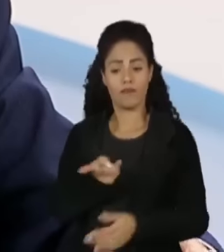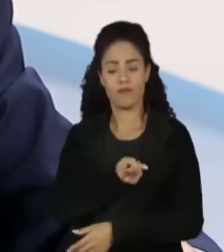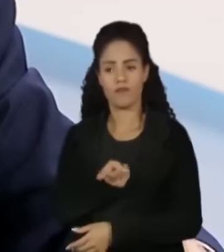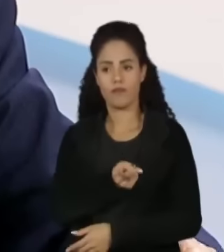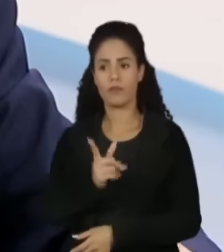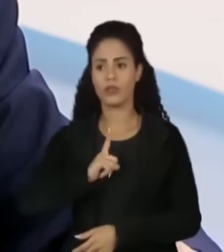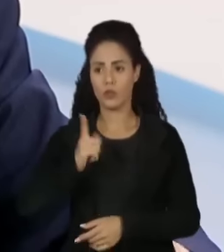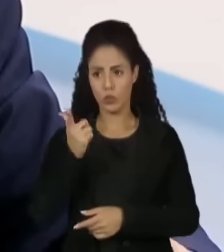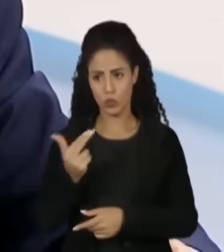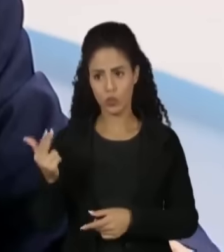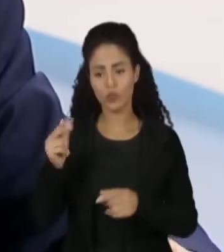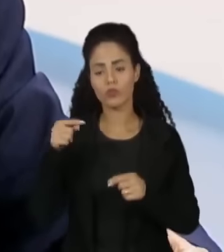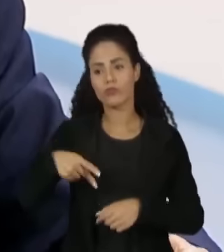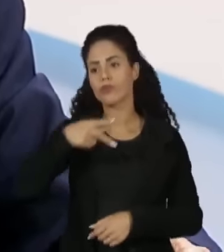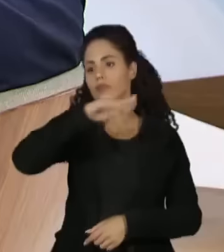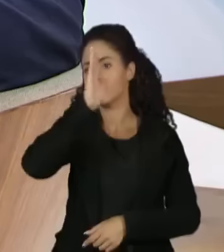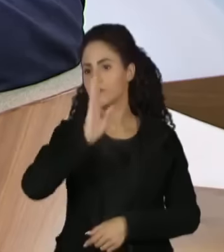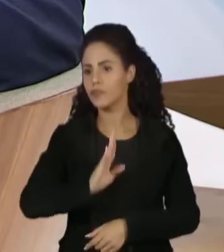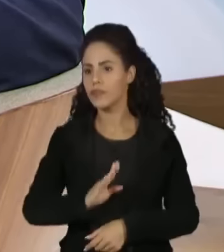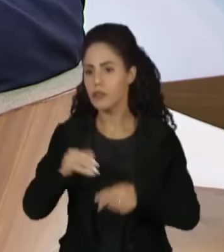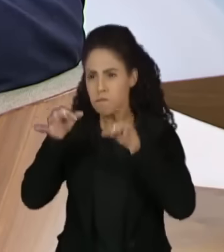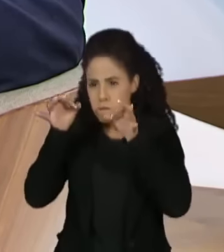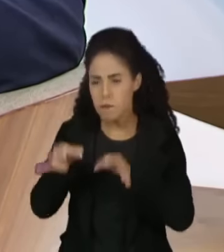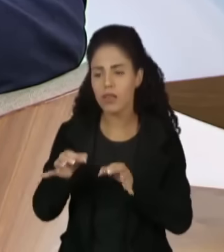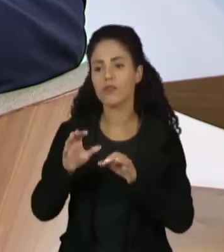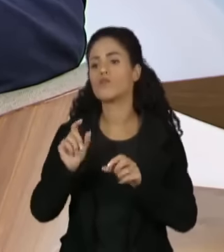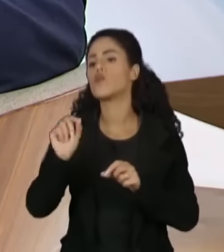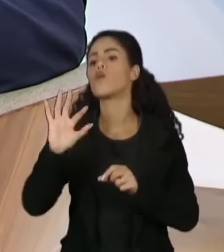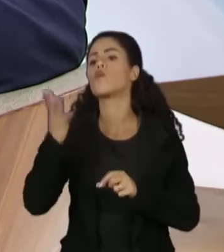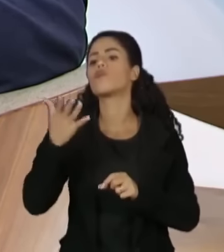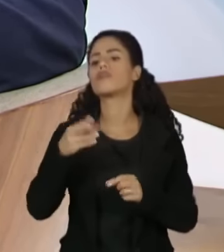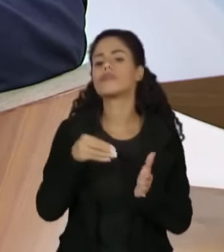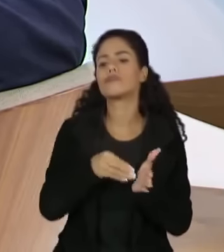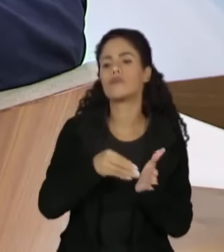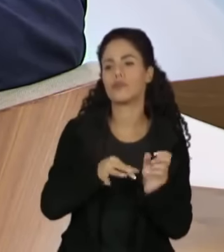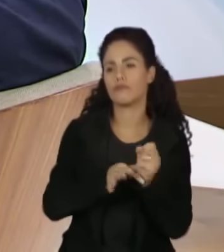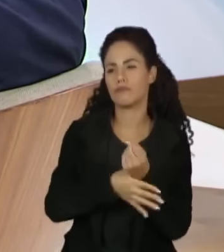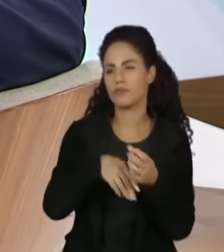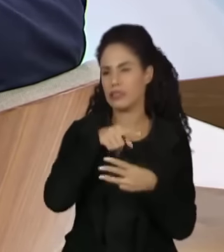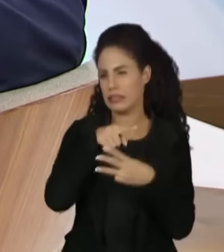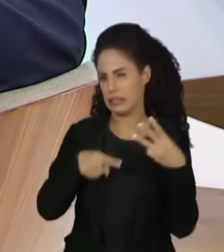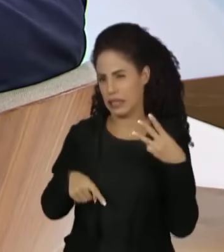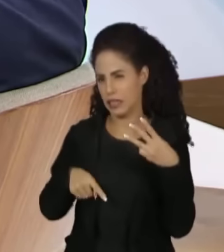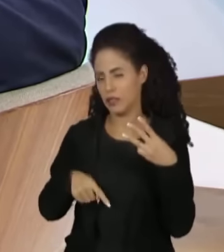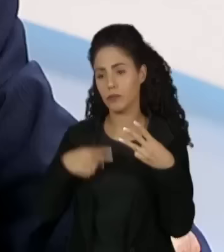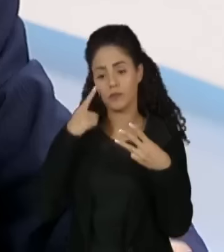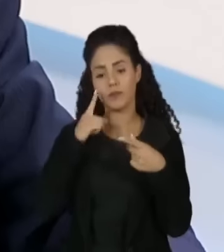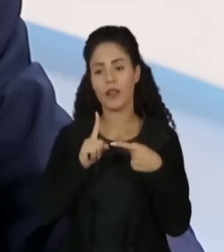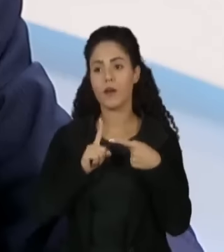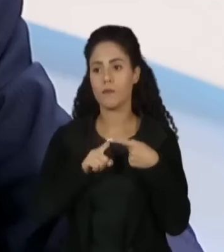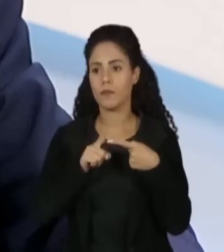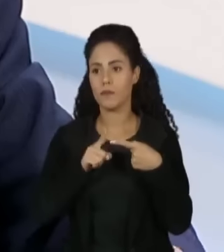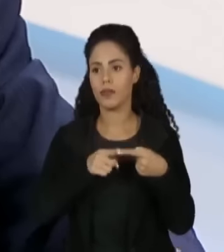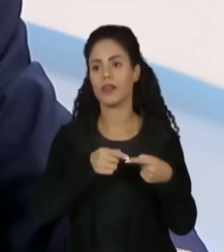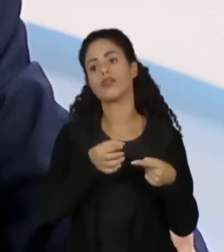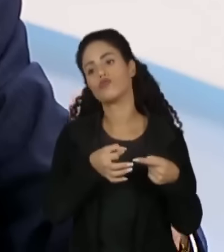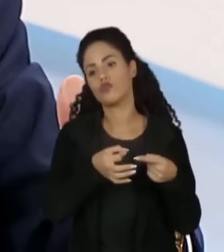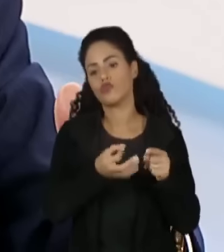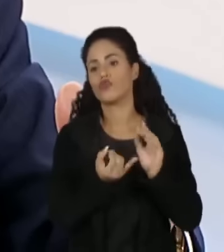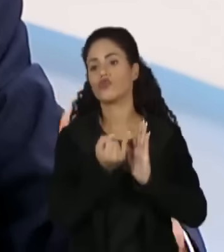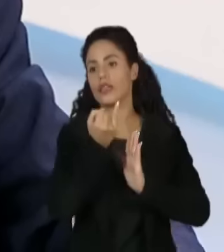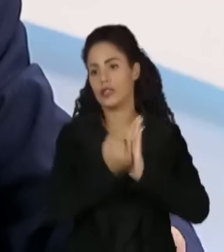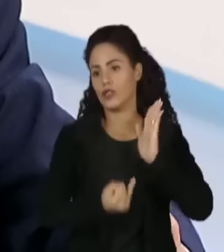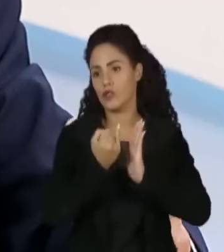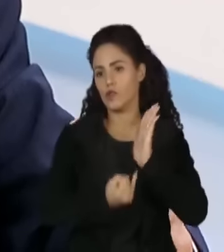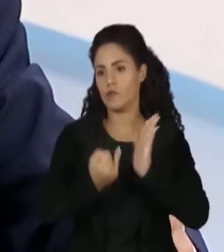duas grandes áreas no Brasil em que há efetivamente insegurança jurídica, talvez três. A primeira é a tributária. Nós temos